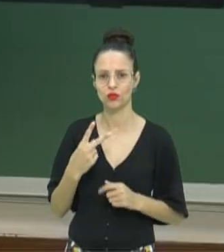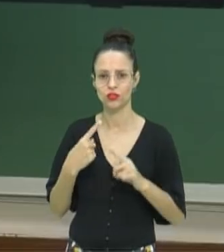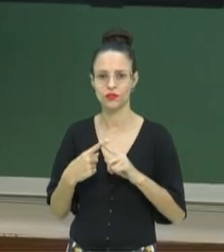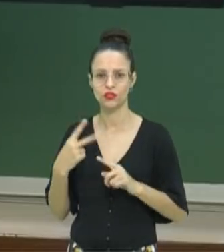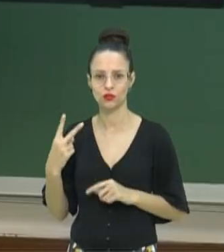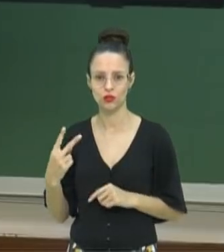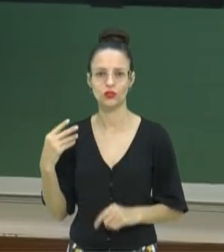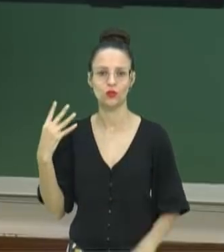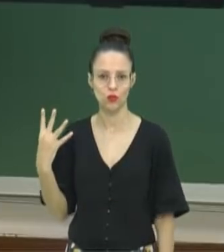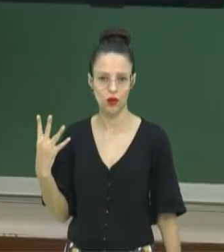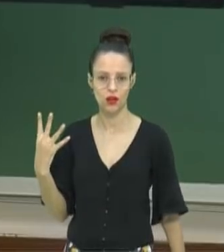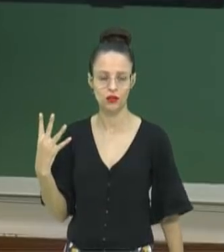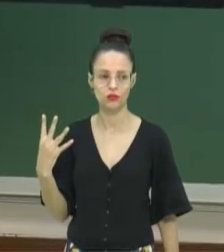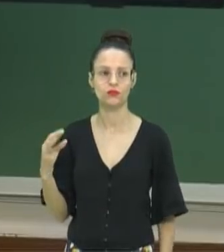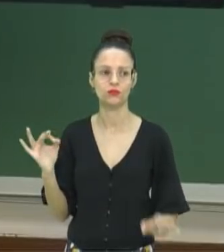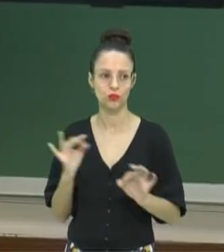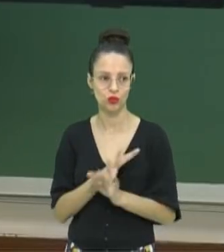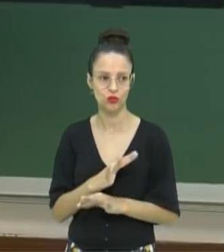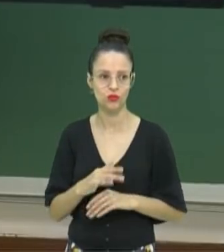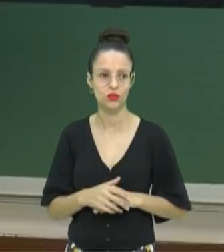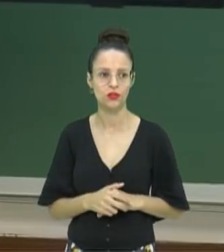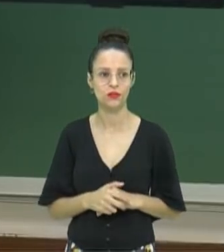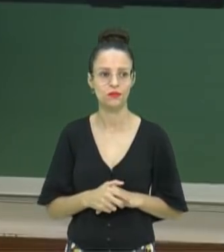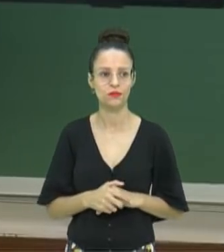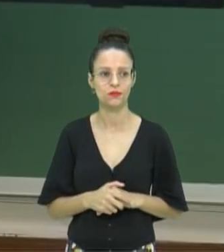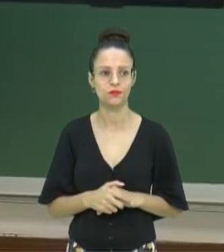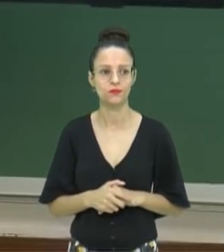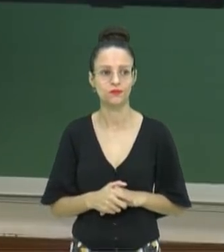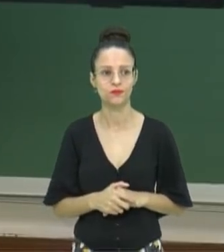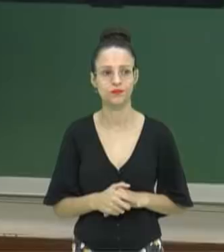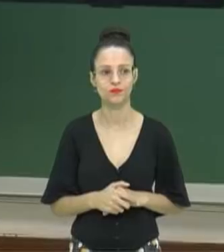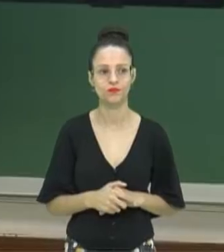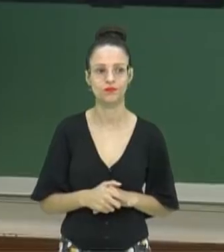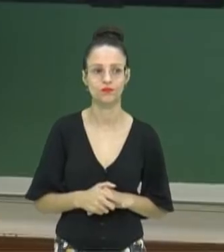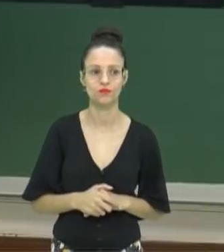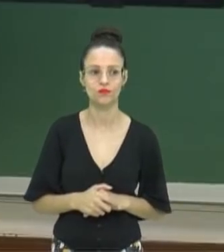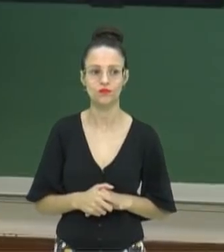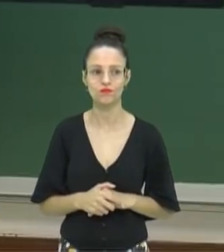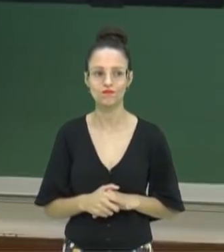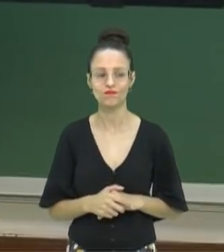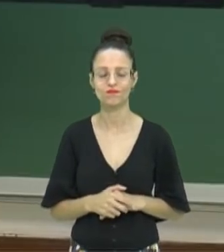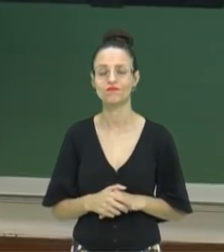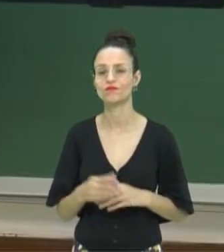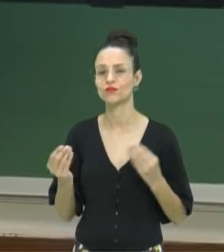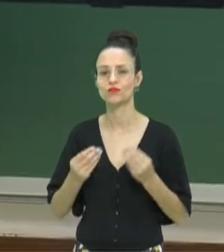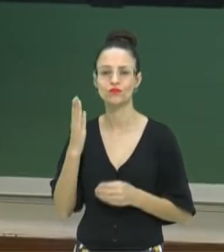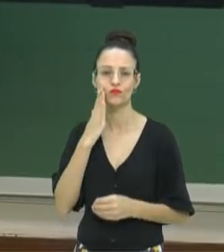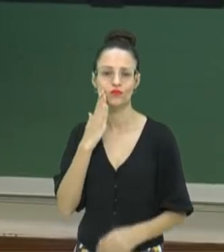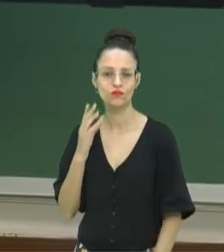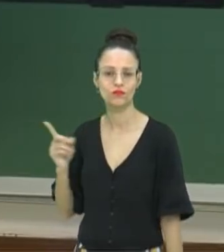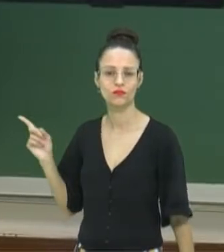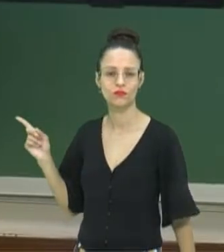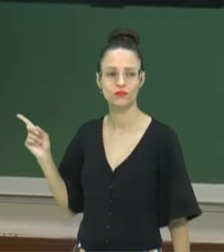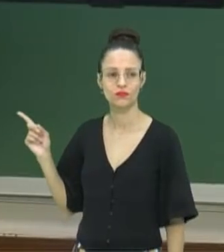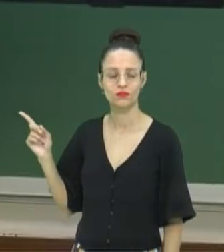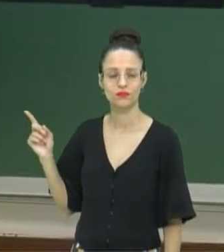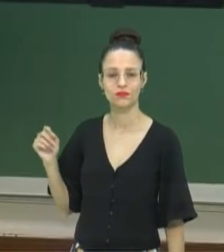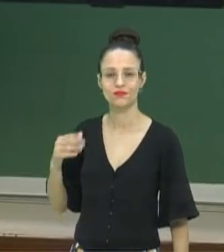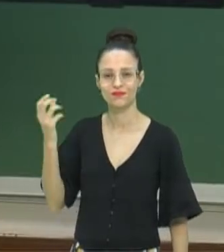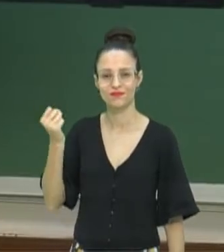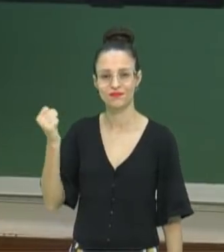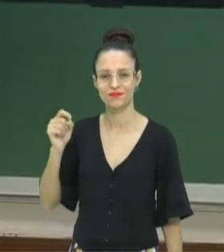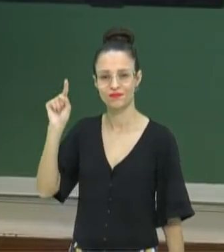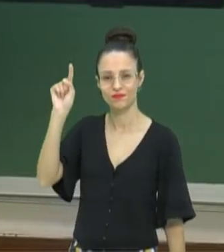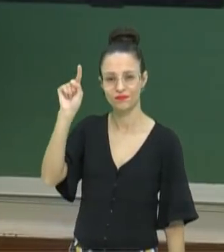2, 4 e fechou. Esse pedaço aqui eu consigo determinar? Esse pedaço em branco aqui da